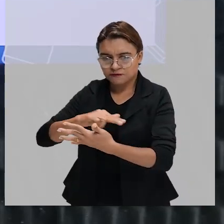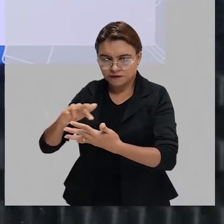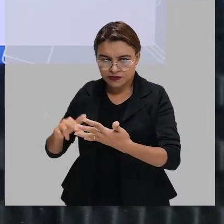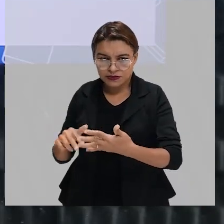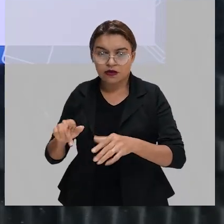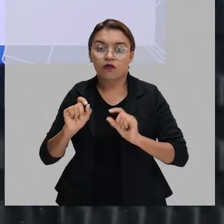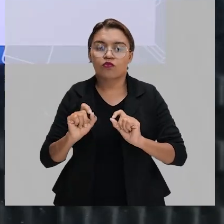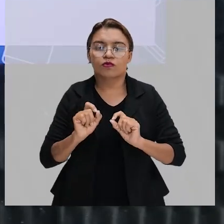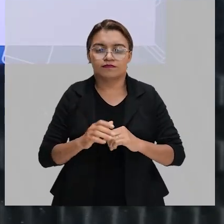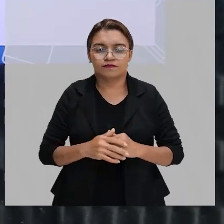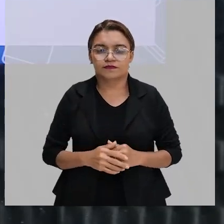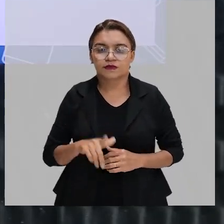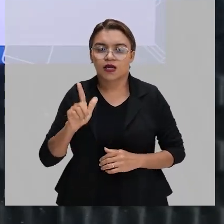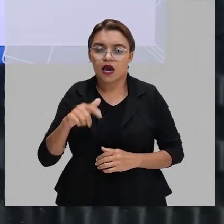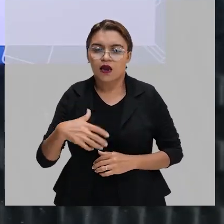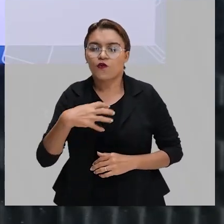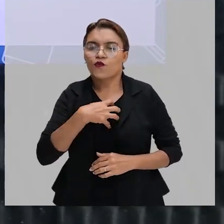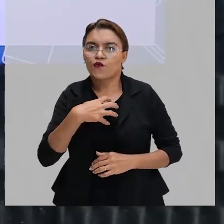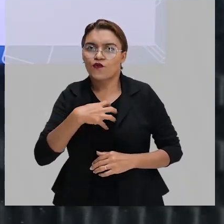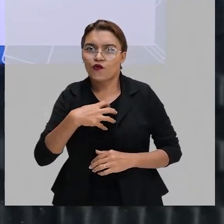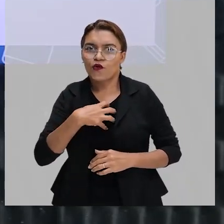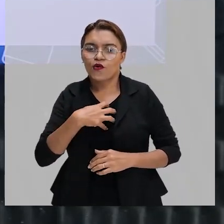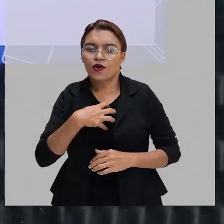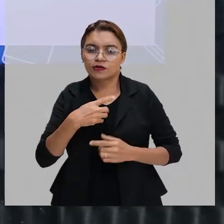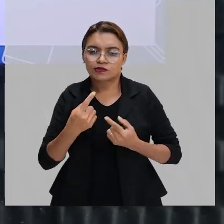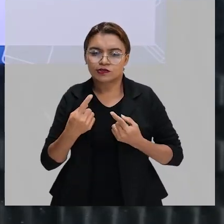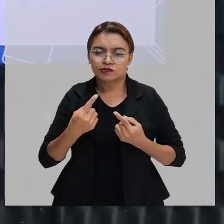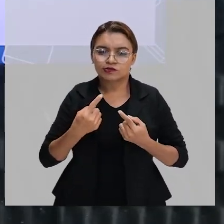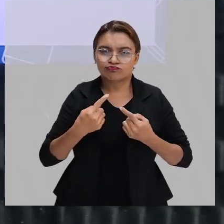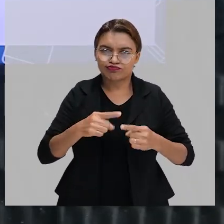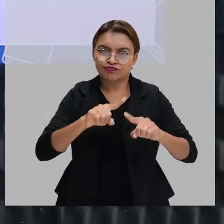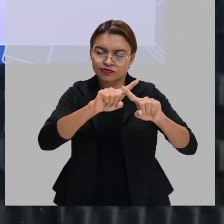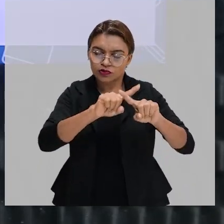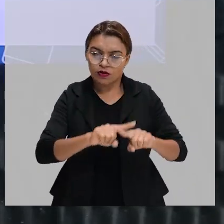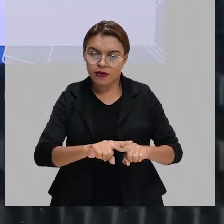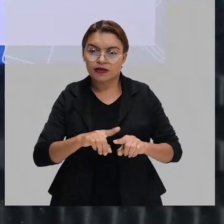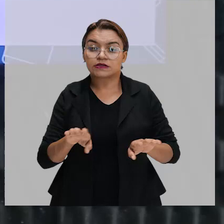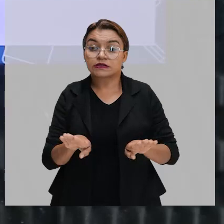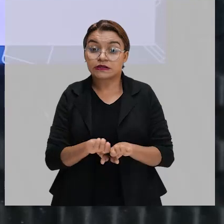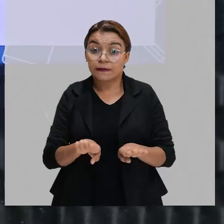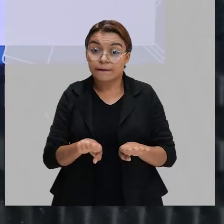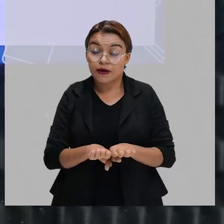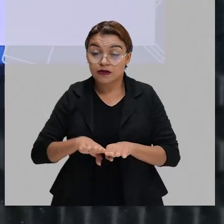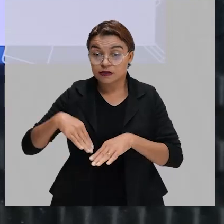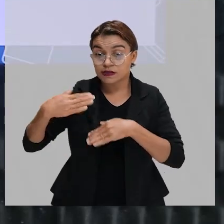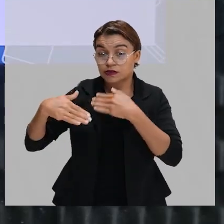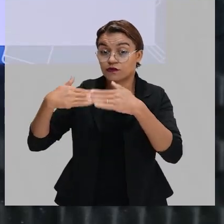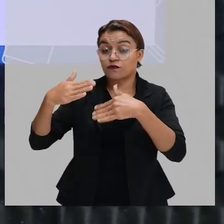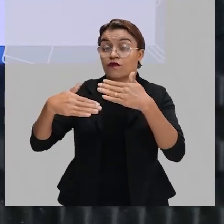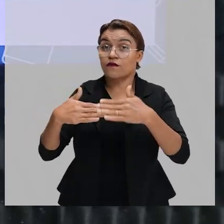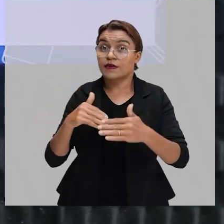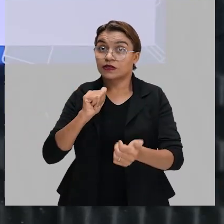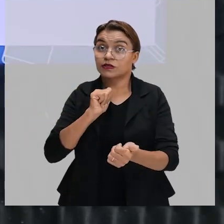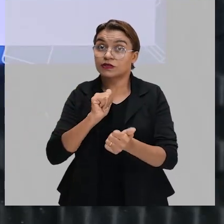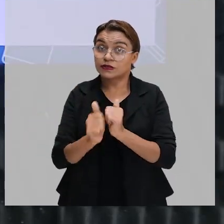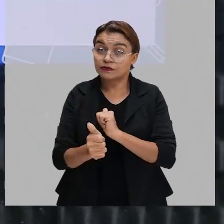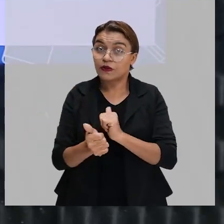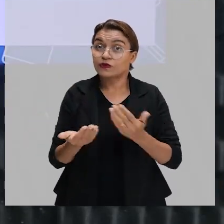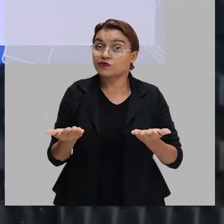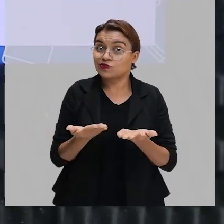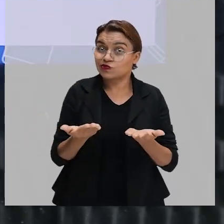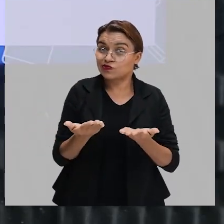marciais são formas de combate e, ao mesmo tempo, são desenvolvidas como esportes